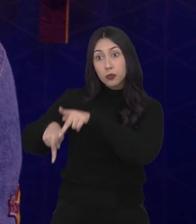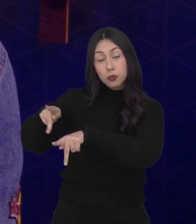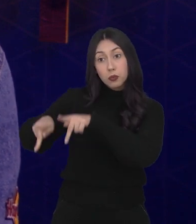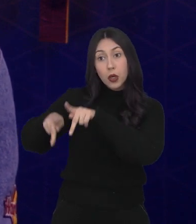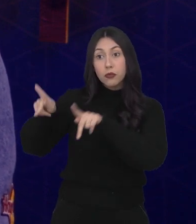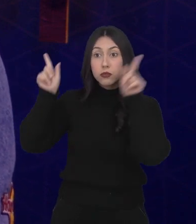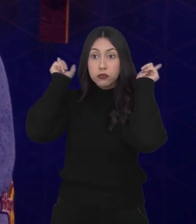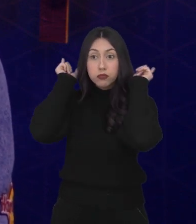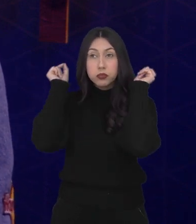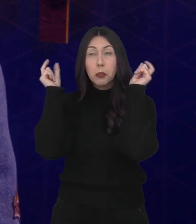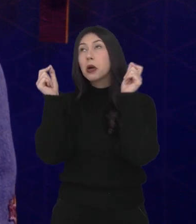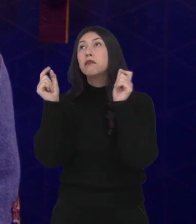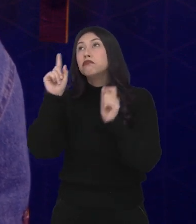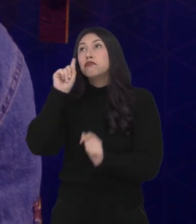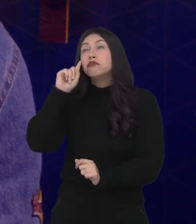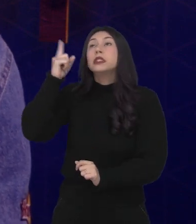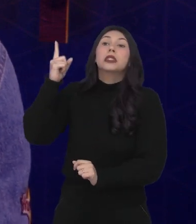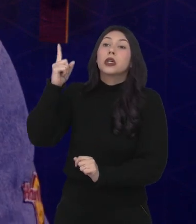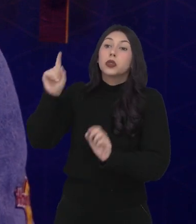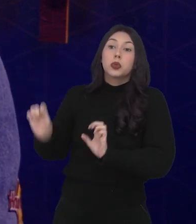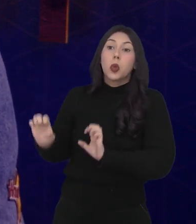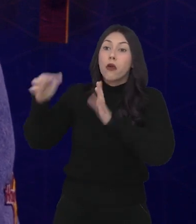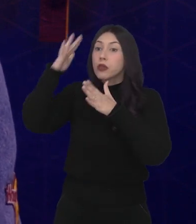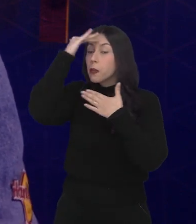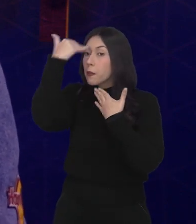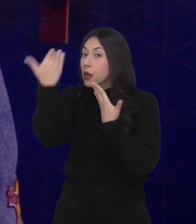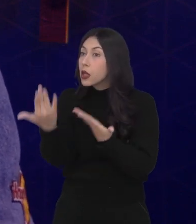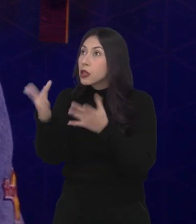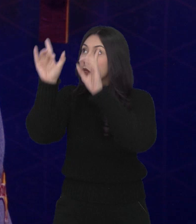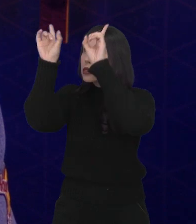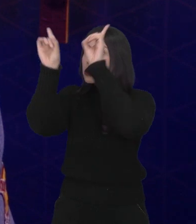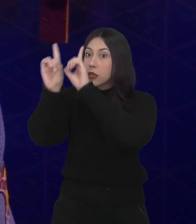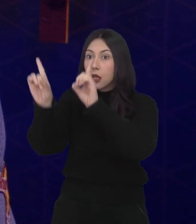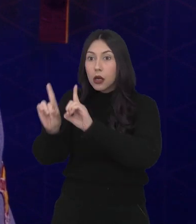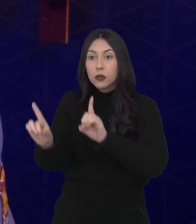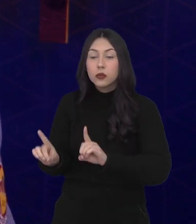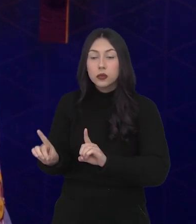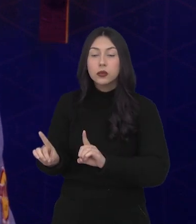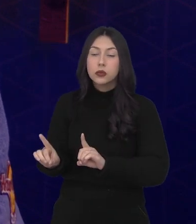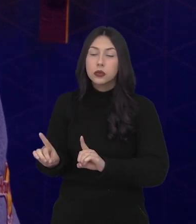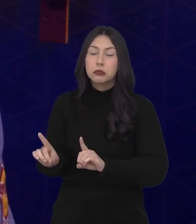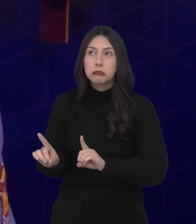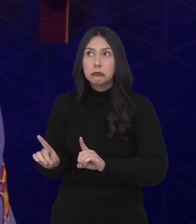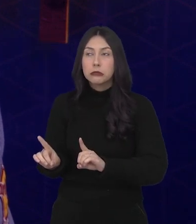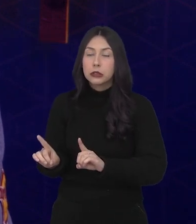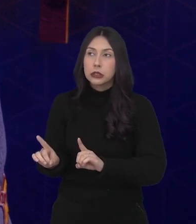gregos, eles resolveram fazer um evento em homenagem aos deuses, né?